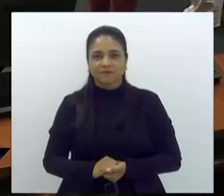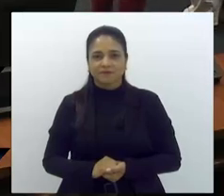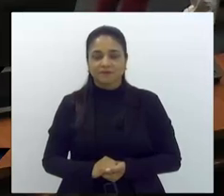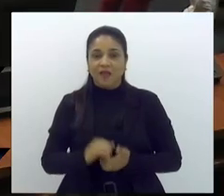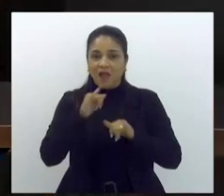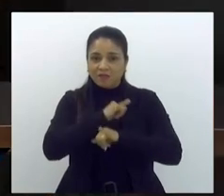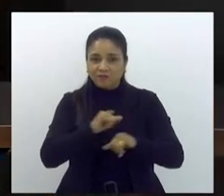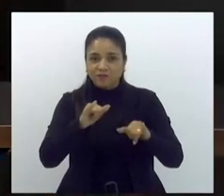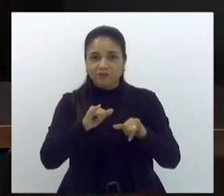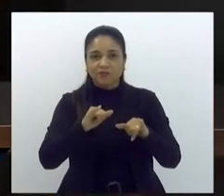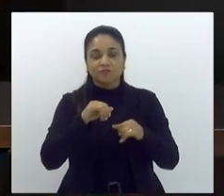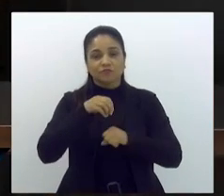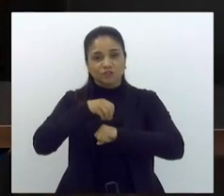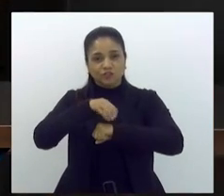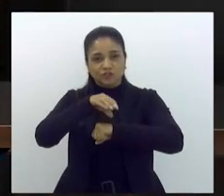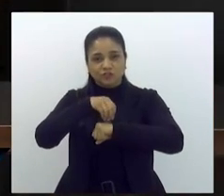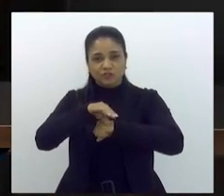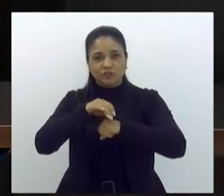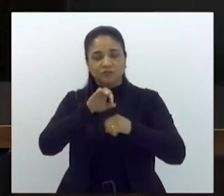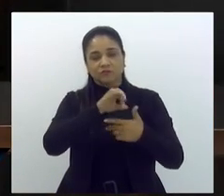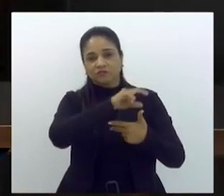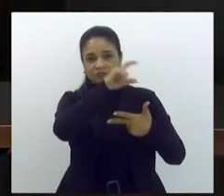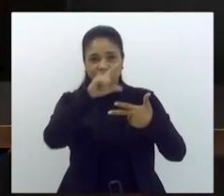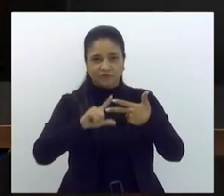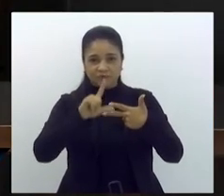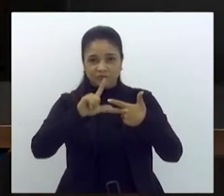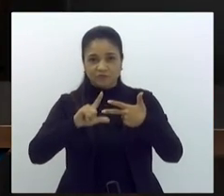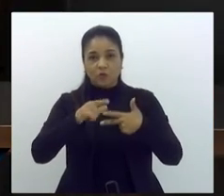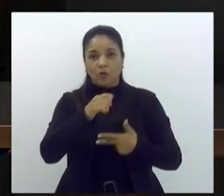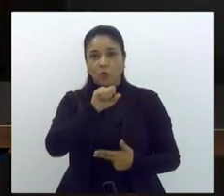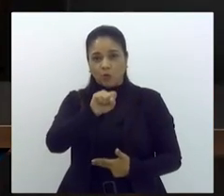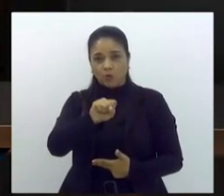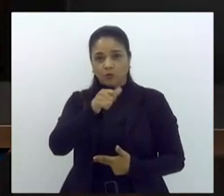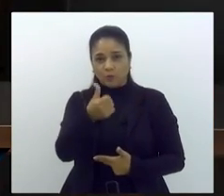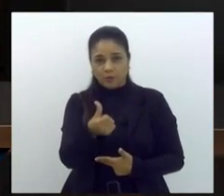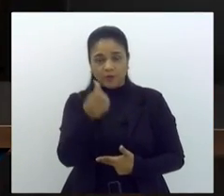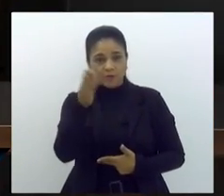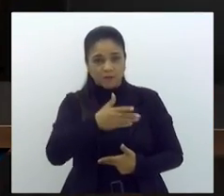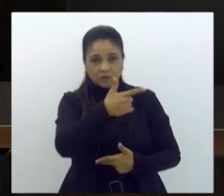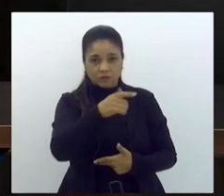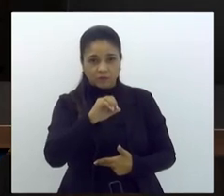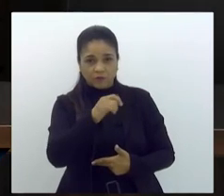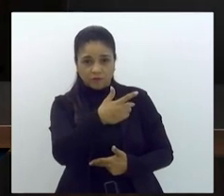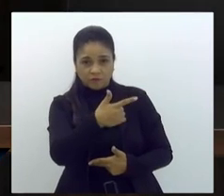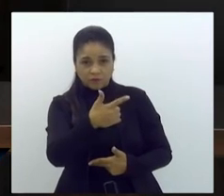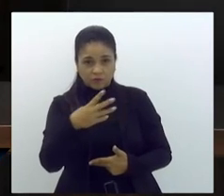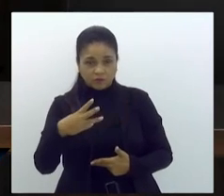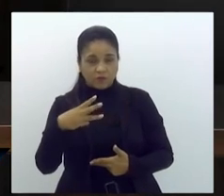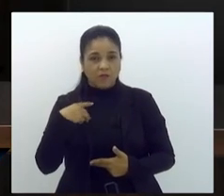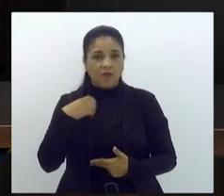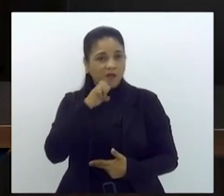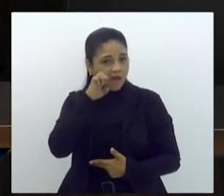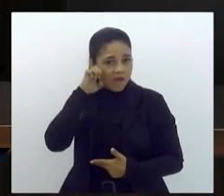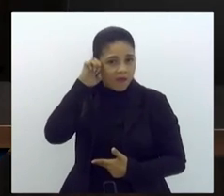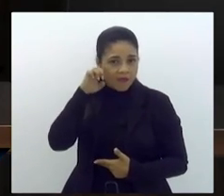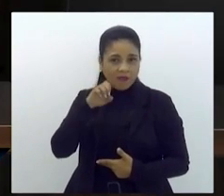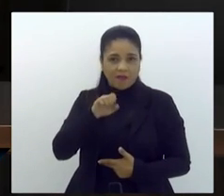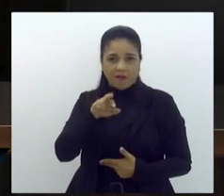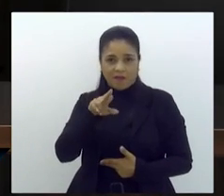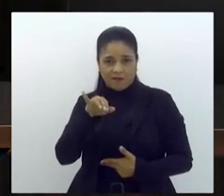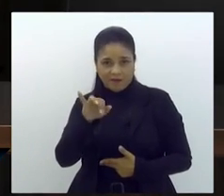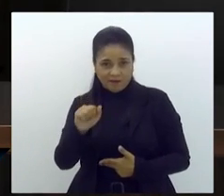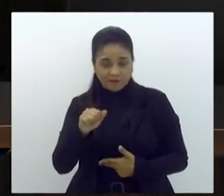anuncio indicação Legislativa número 86 2023 de autoria deputada Érica tackimoto